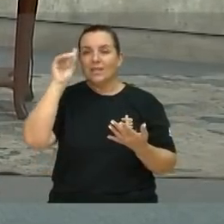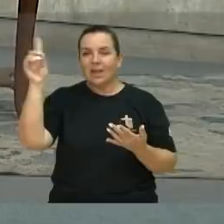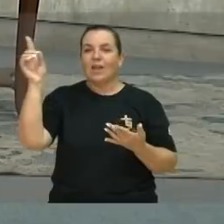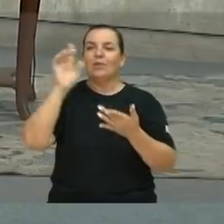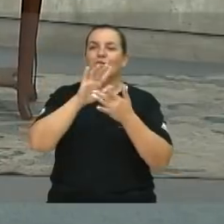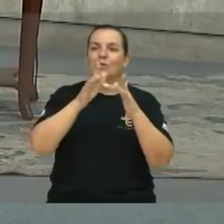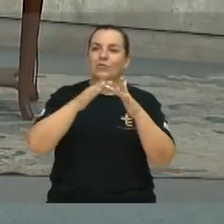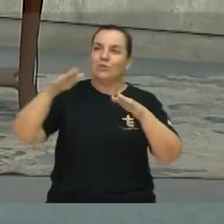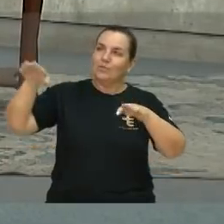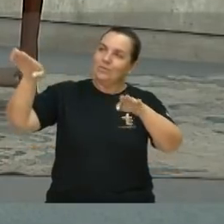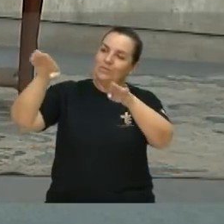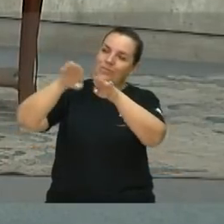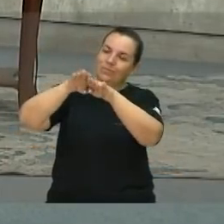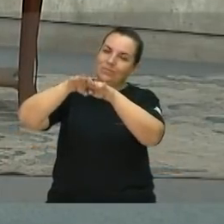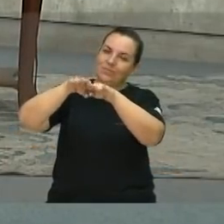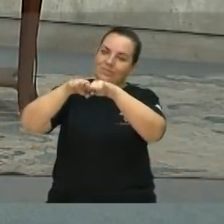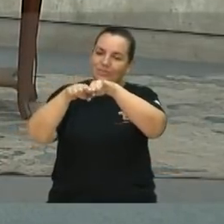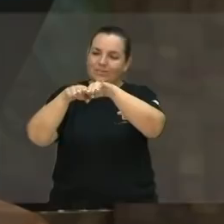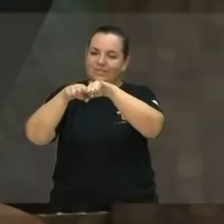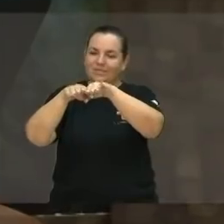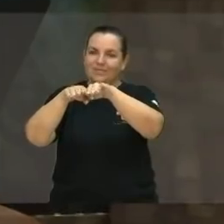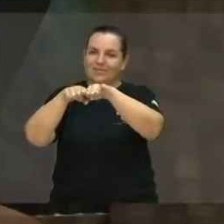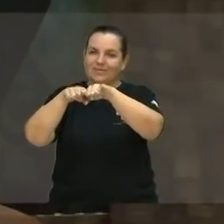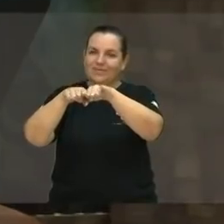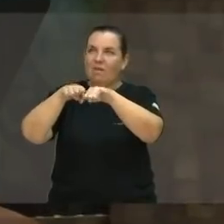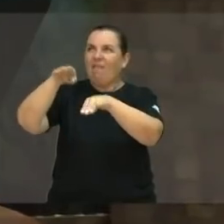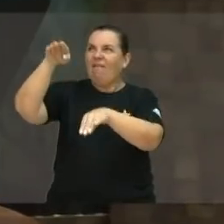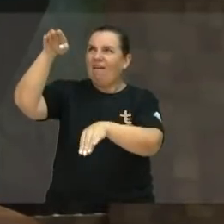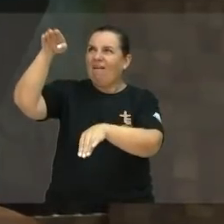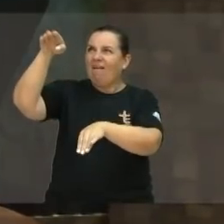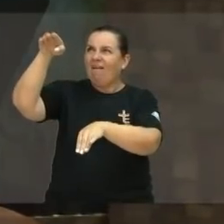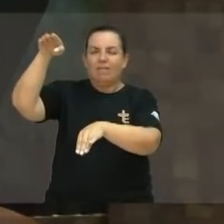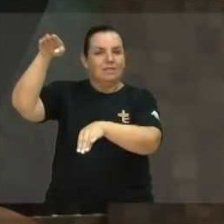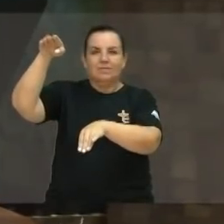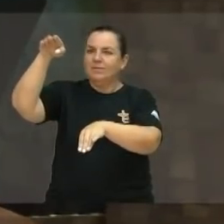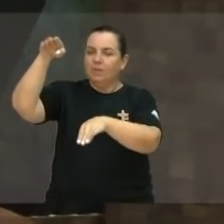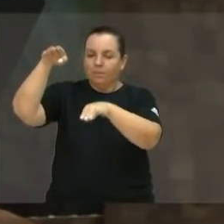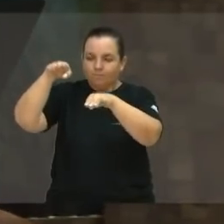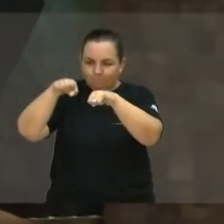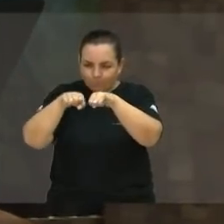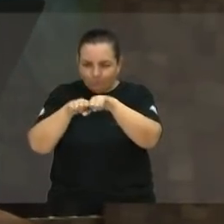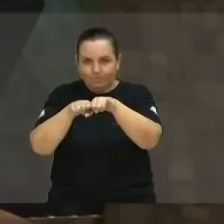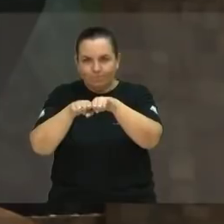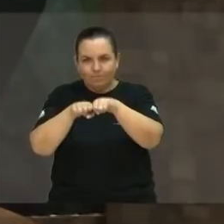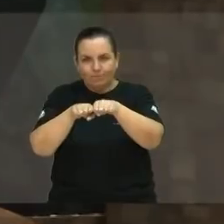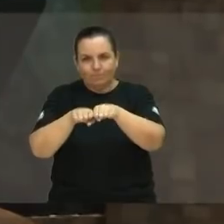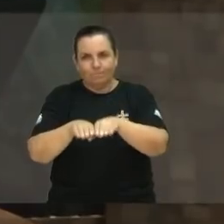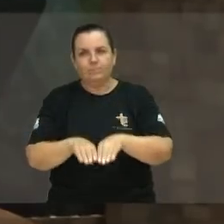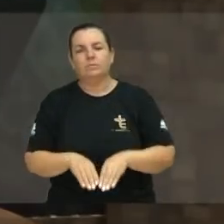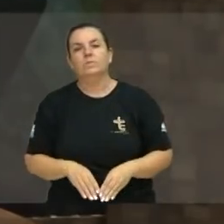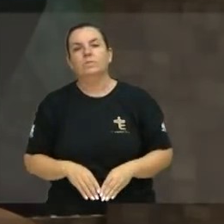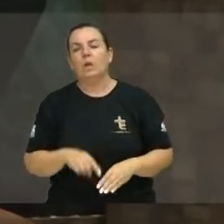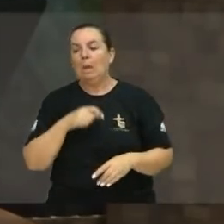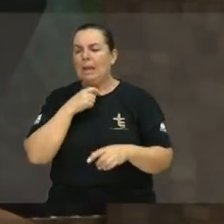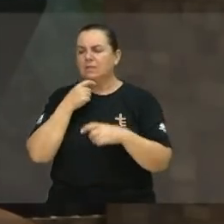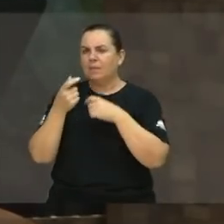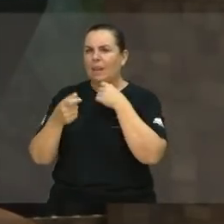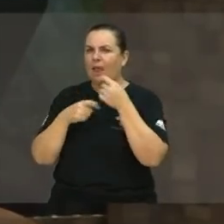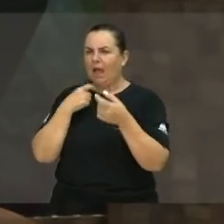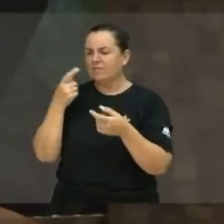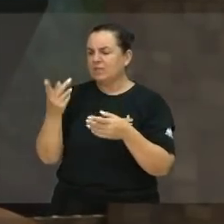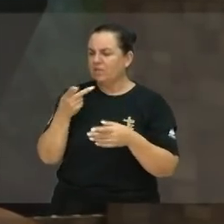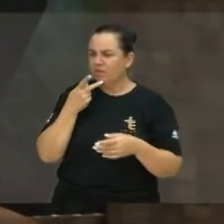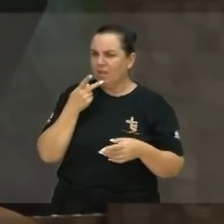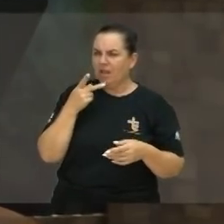e os caminhos que você percorrer era as palavras que pronunciar as decisões que tomar